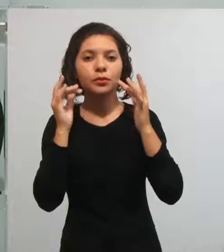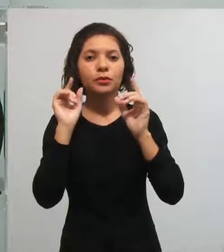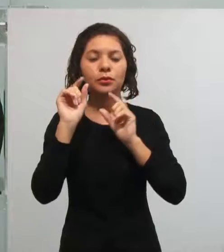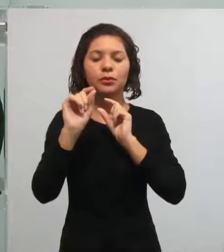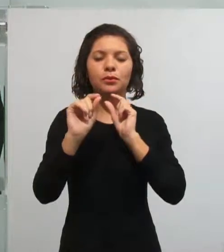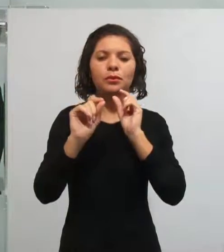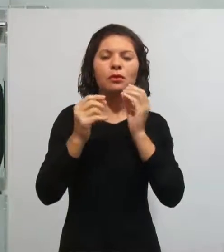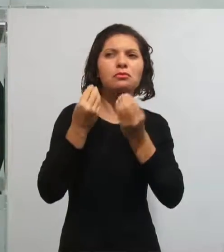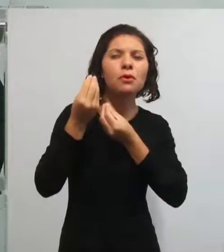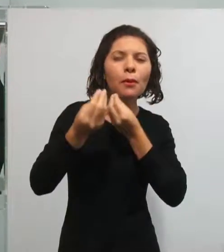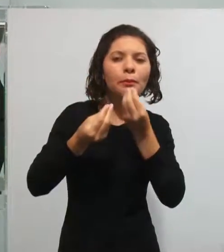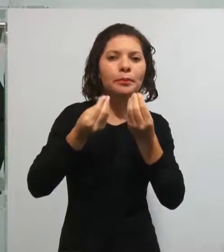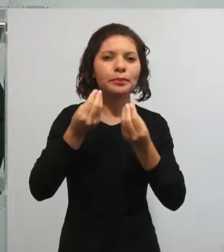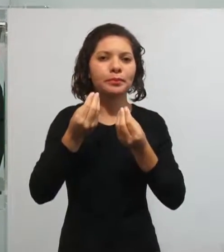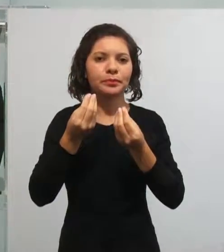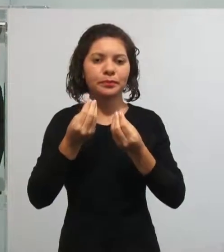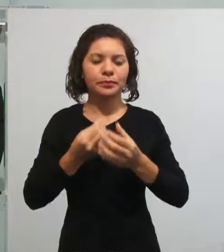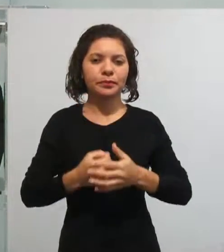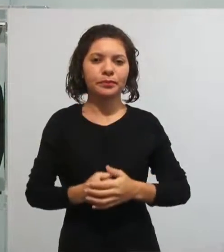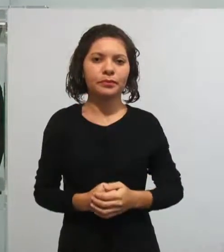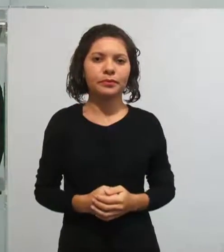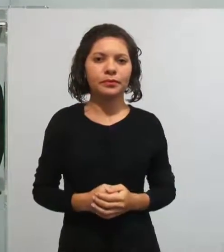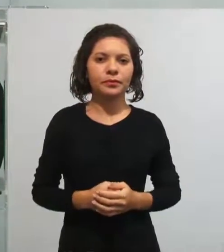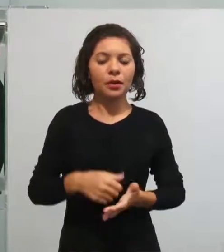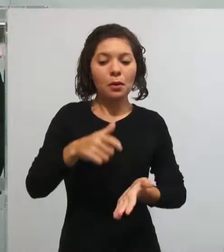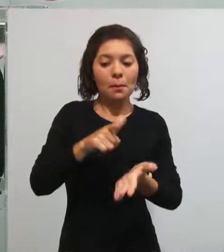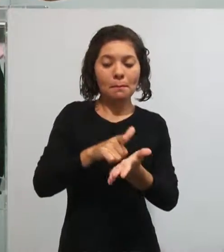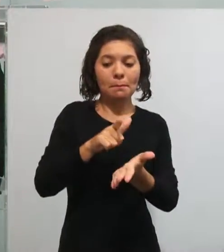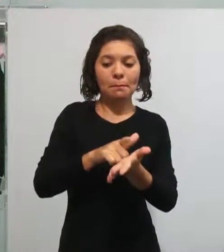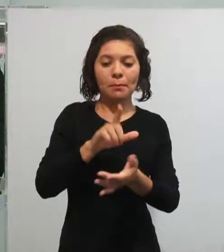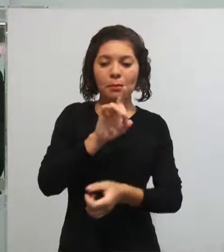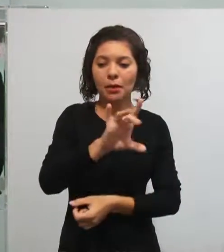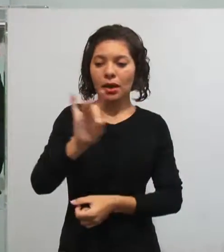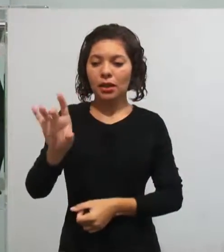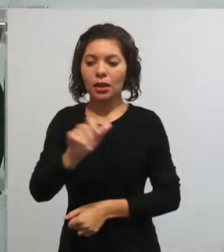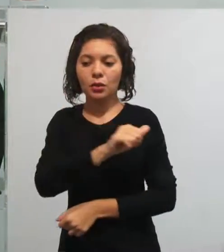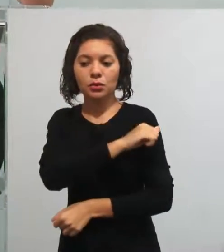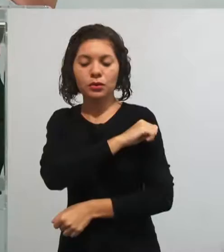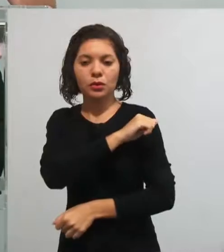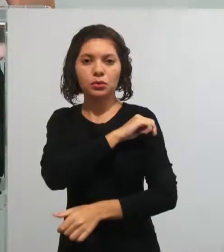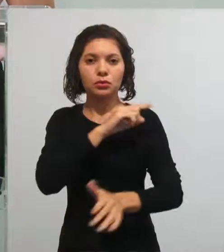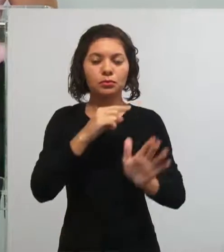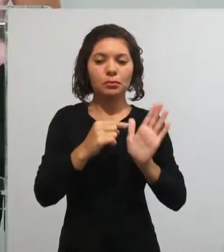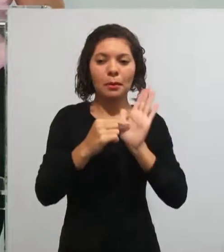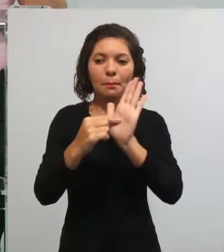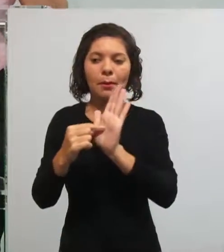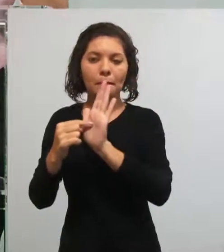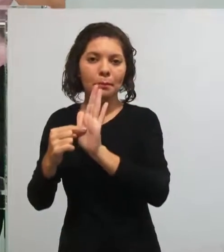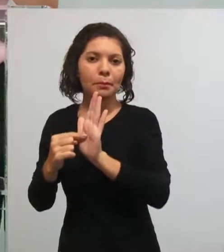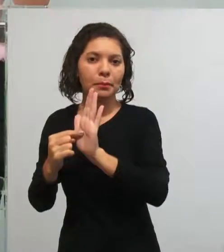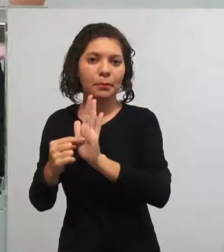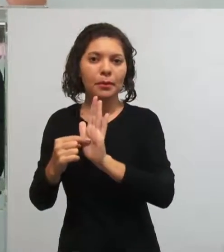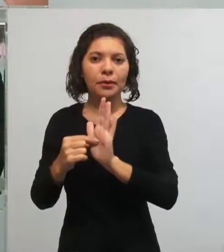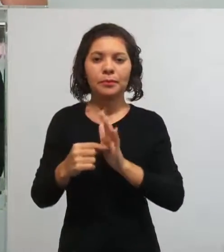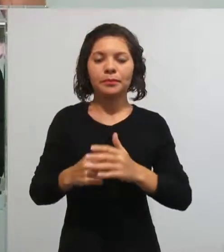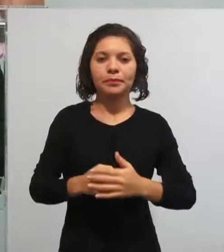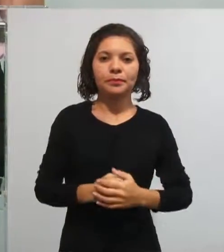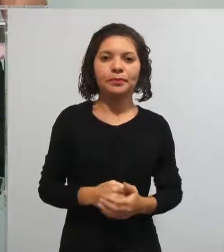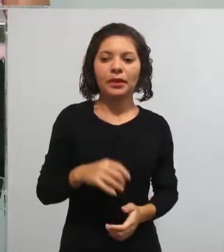Distribua entre os alunos um papel para cada um. Coloque lá um para ser o caçador, um para